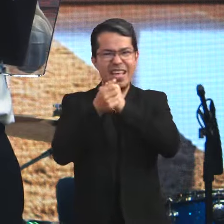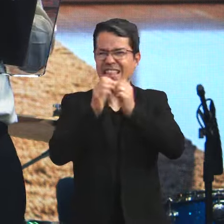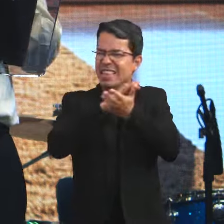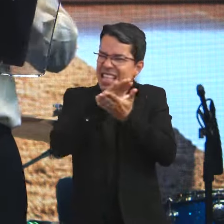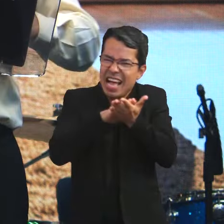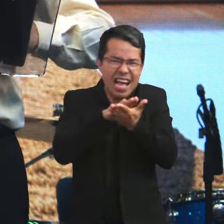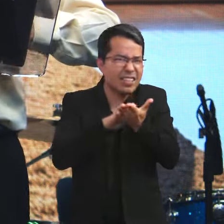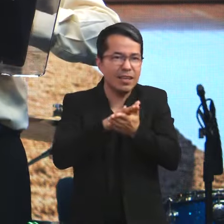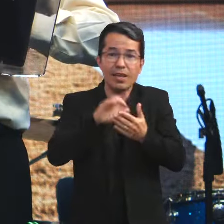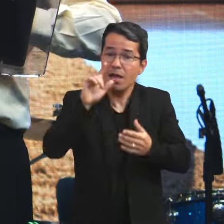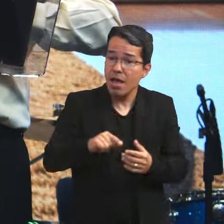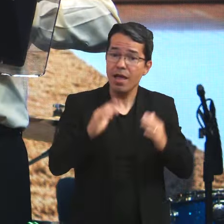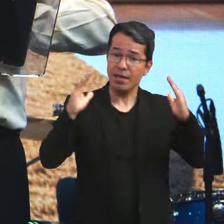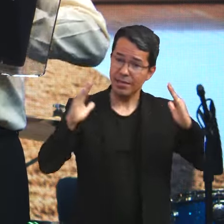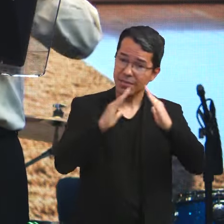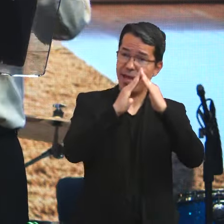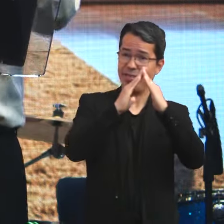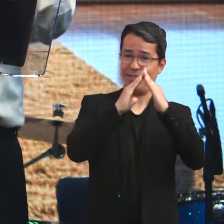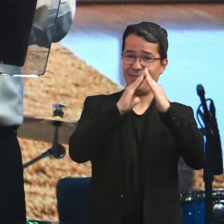compr